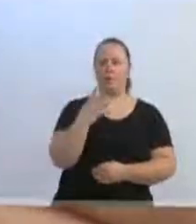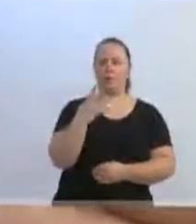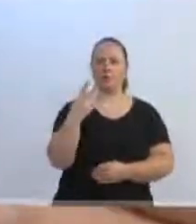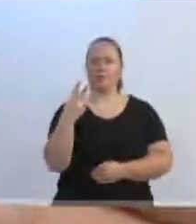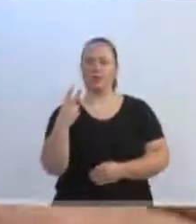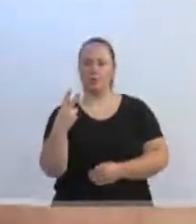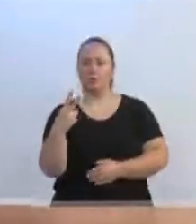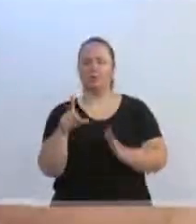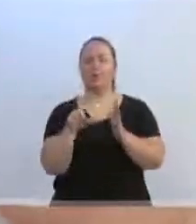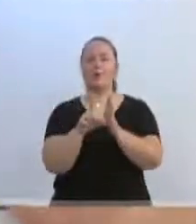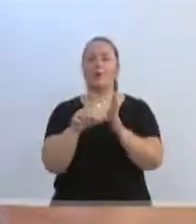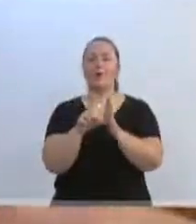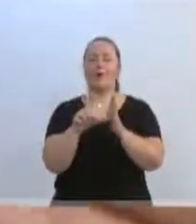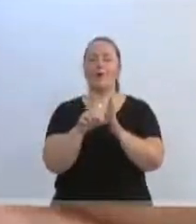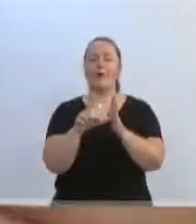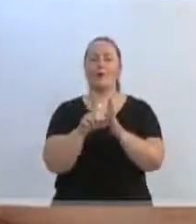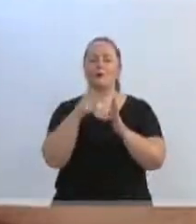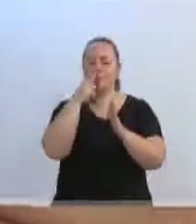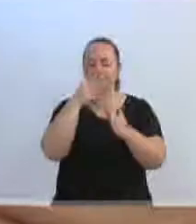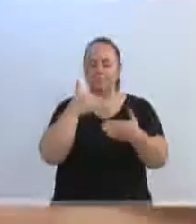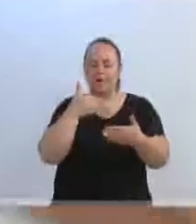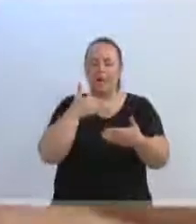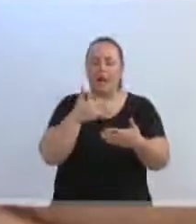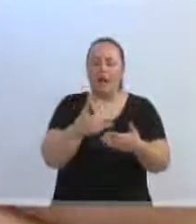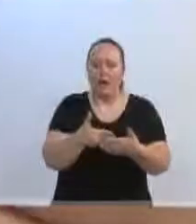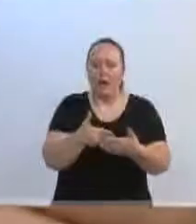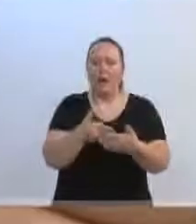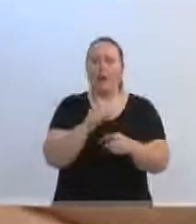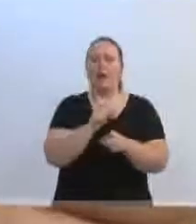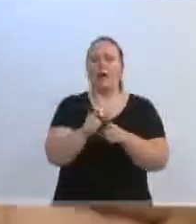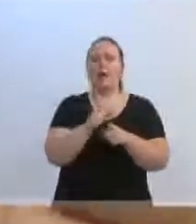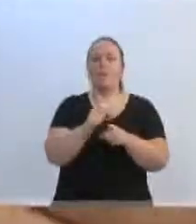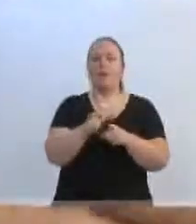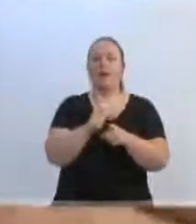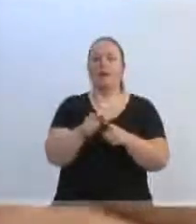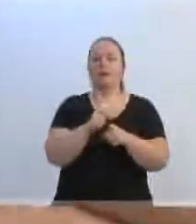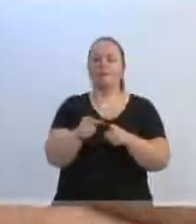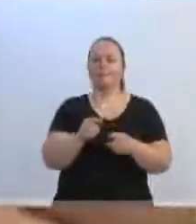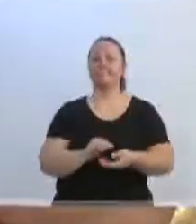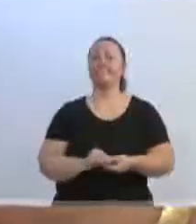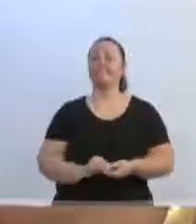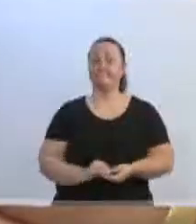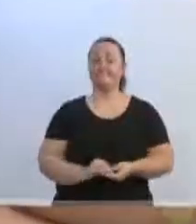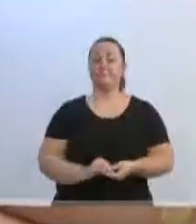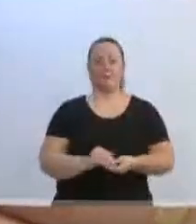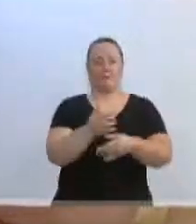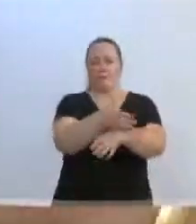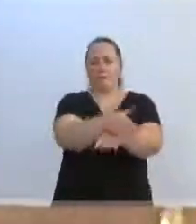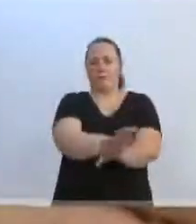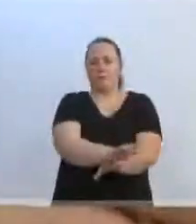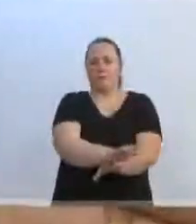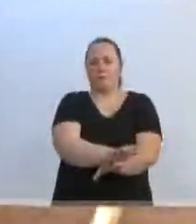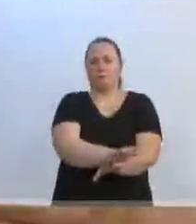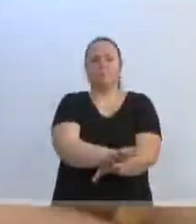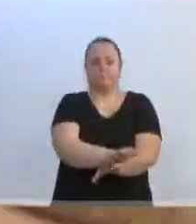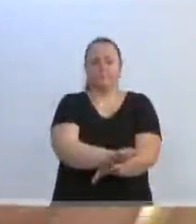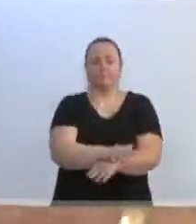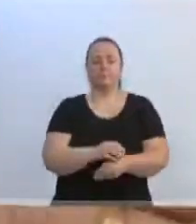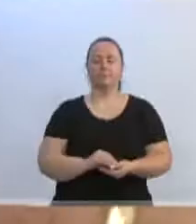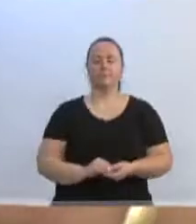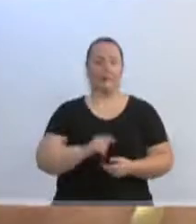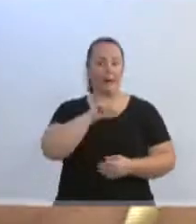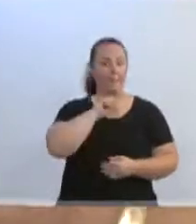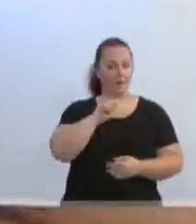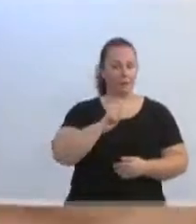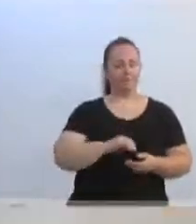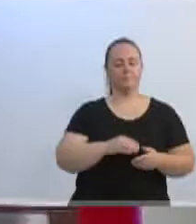imóveis que estavam para ser alugados, ou seja, imóveis desocupados. Hoje nós estamos com